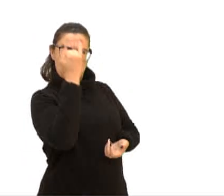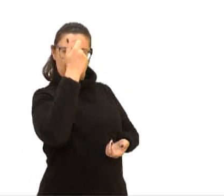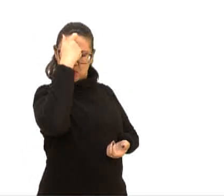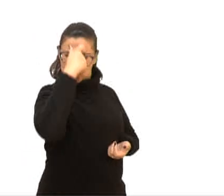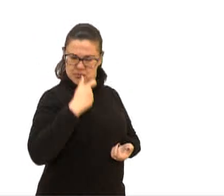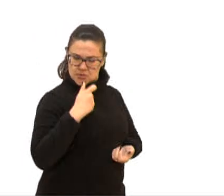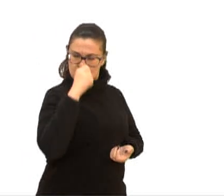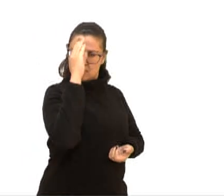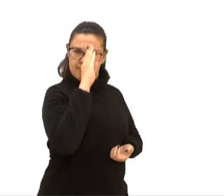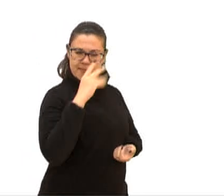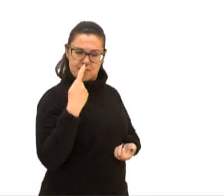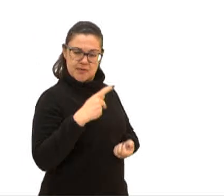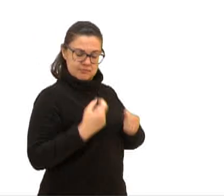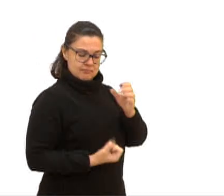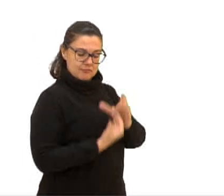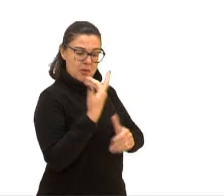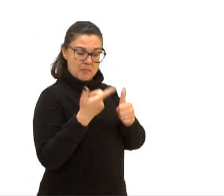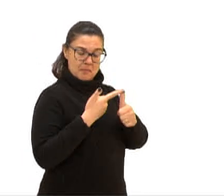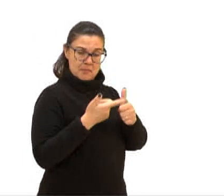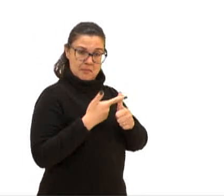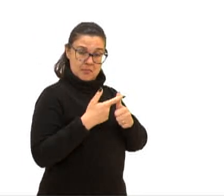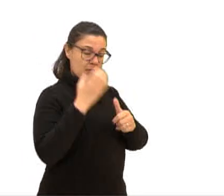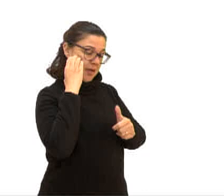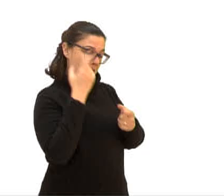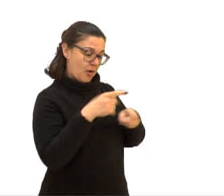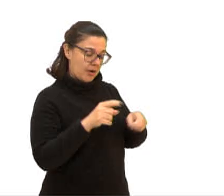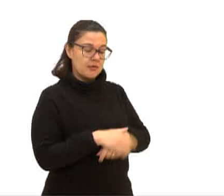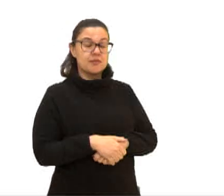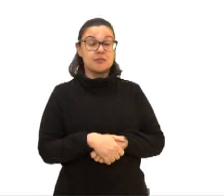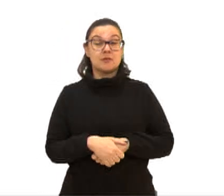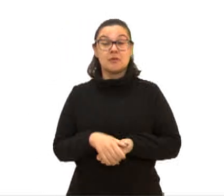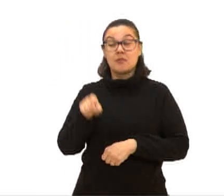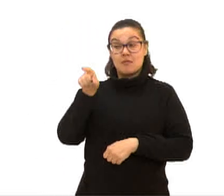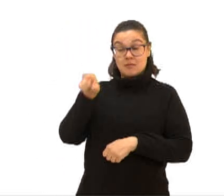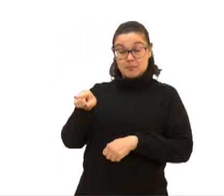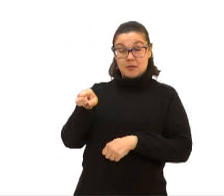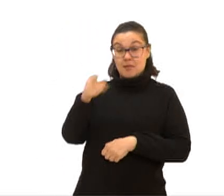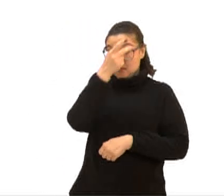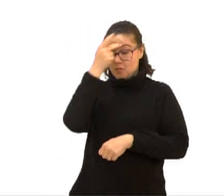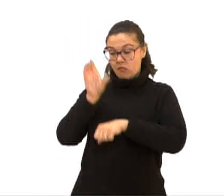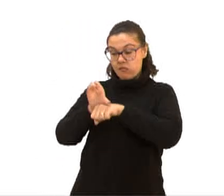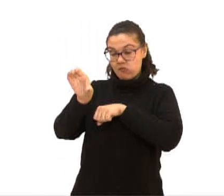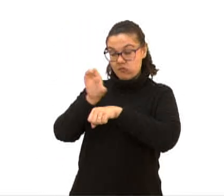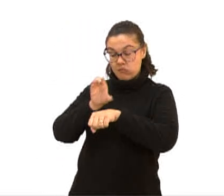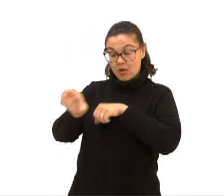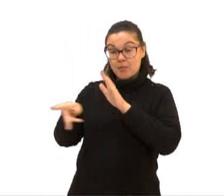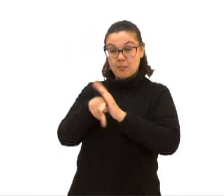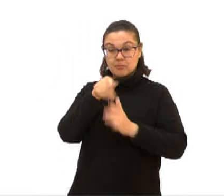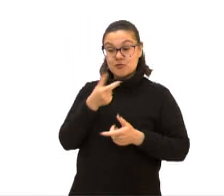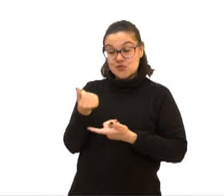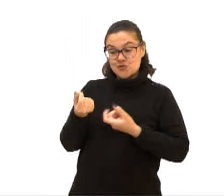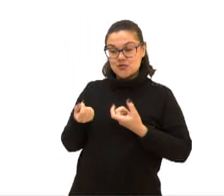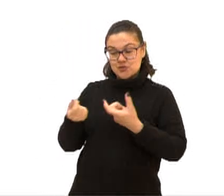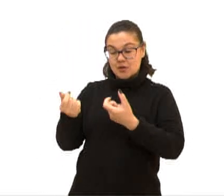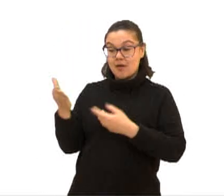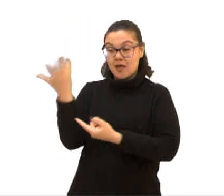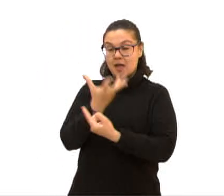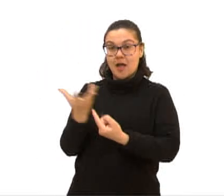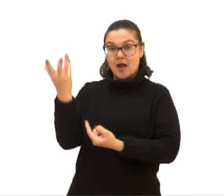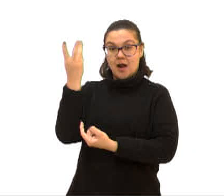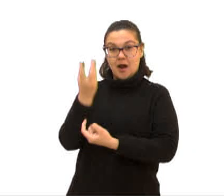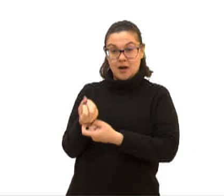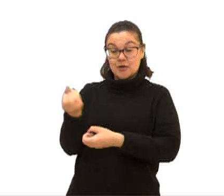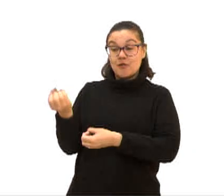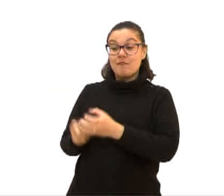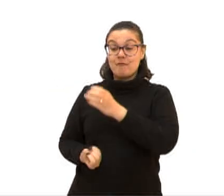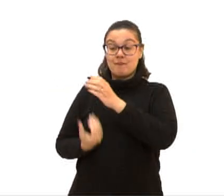que criou a primeira rádio. Letra B. Importante mecenas e personalidade política brasileira. Fundador da